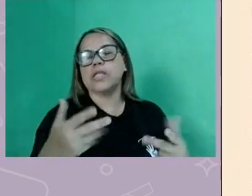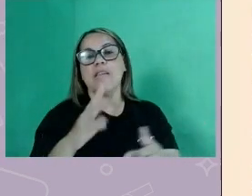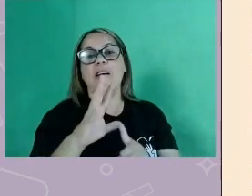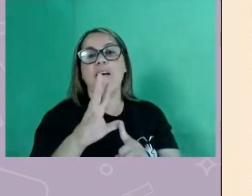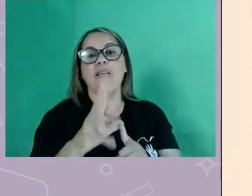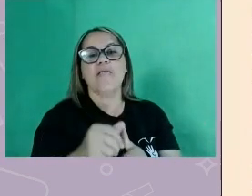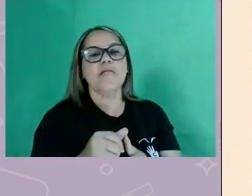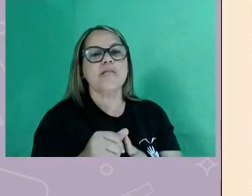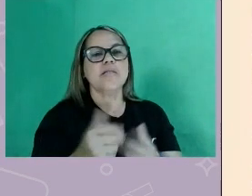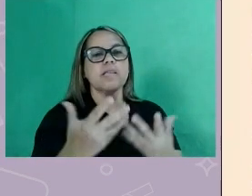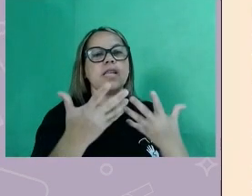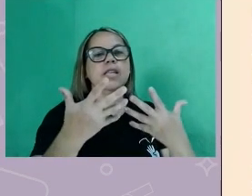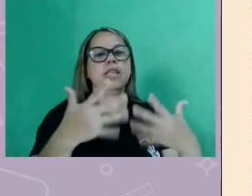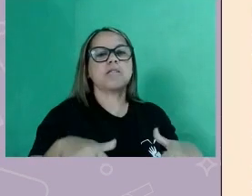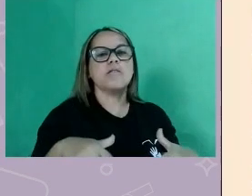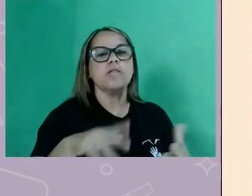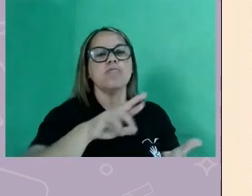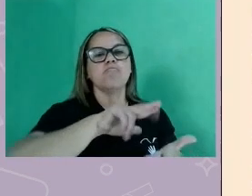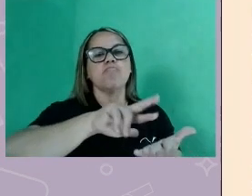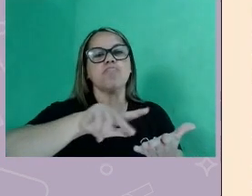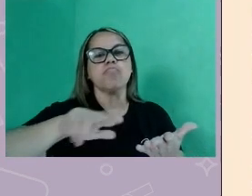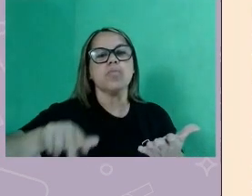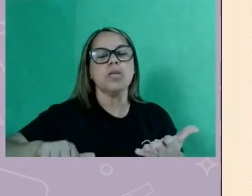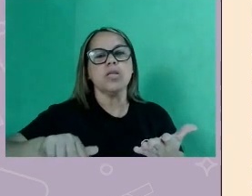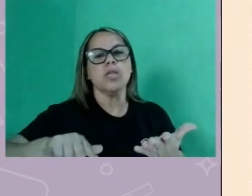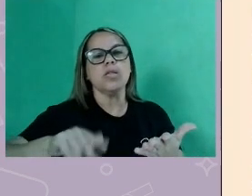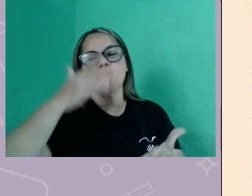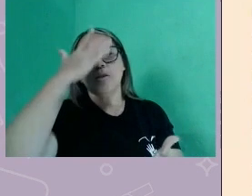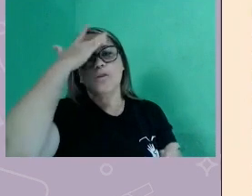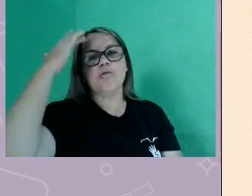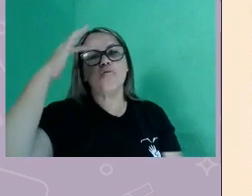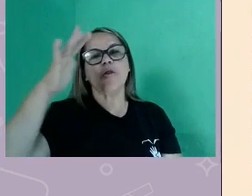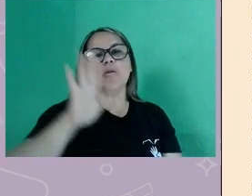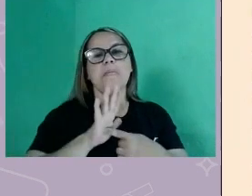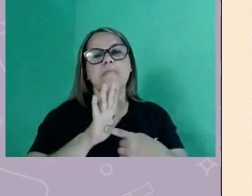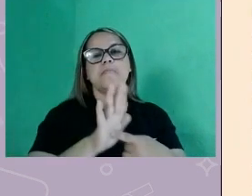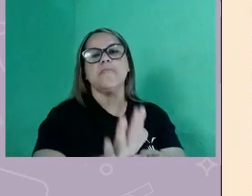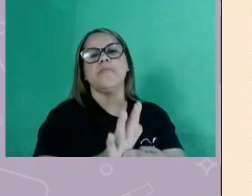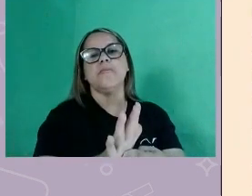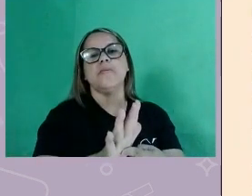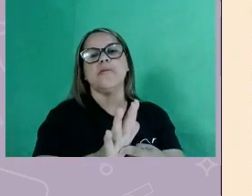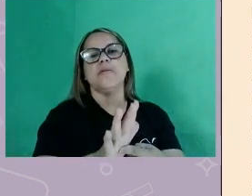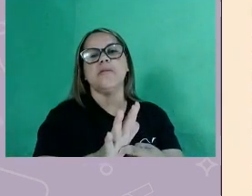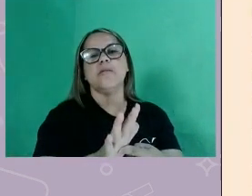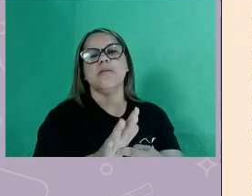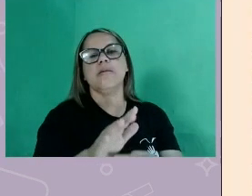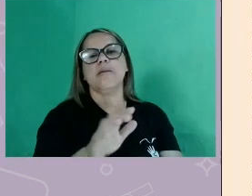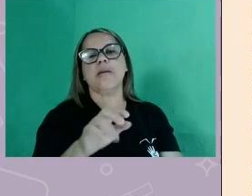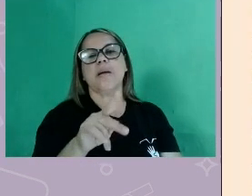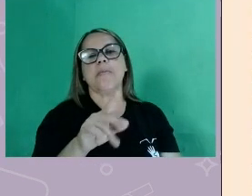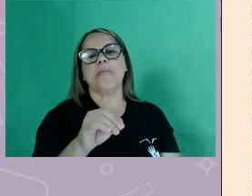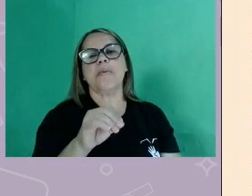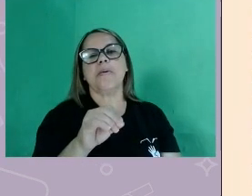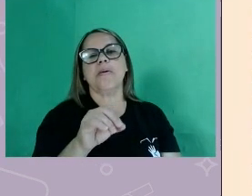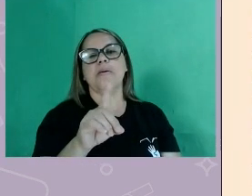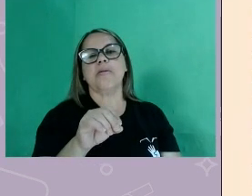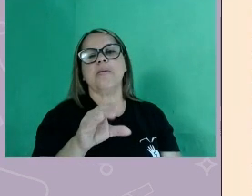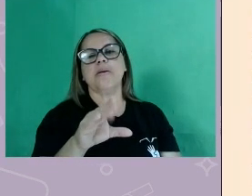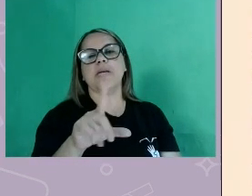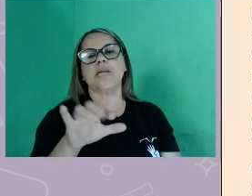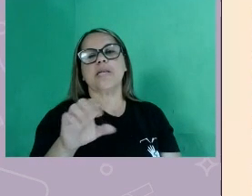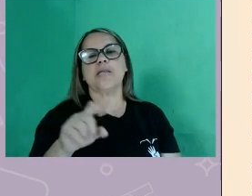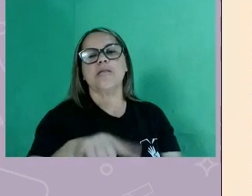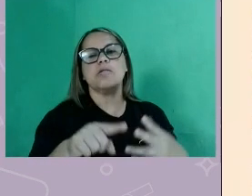mais múltiplos os filósofos mais representativos essa tendência são Empodócolis Anaxágoras